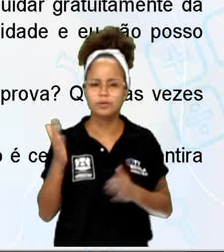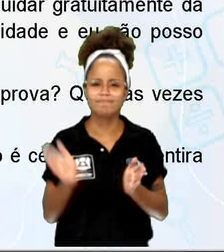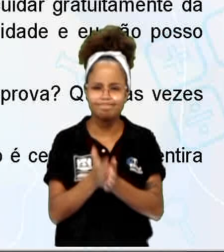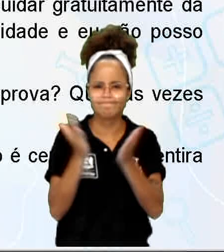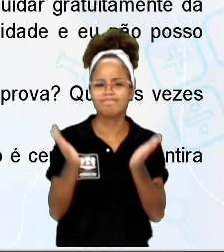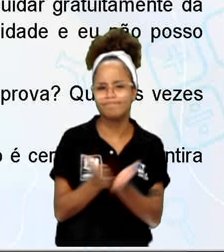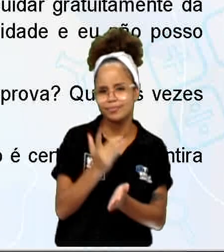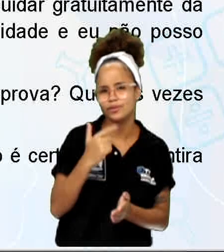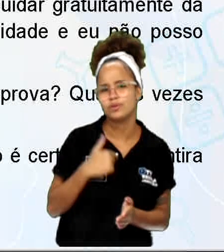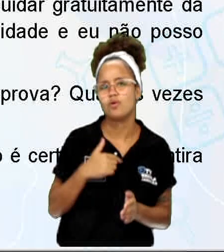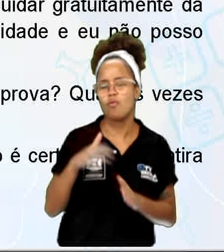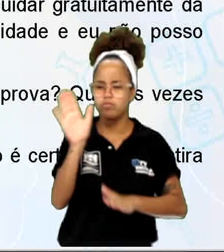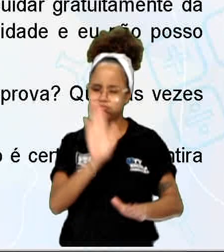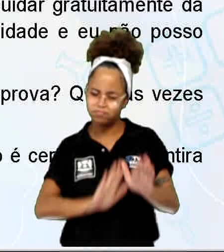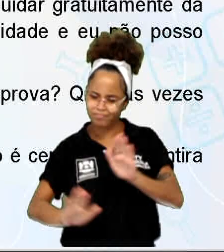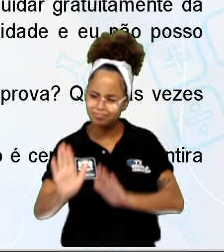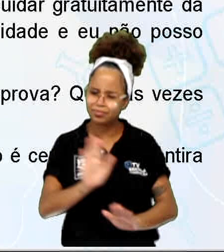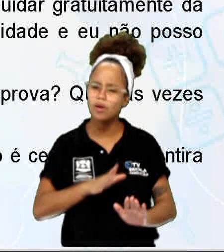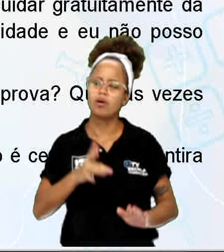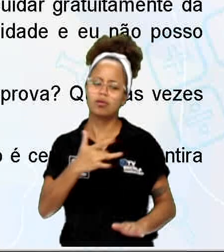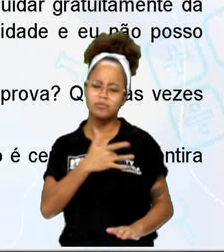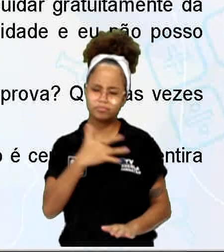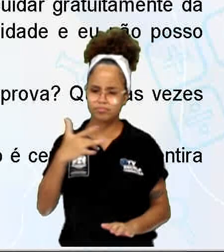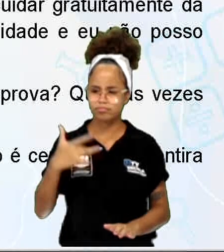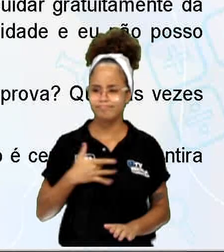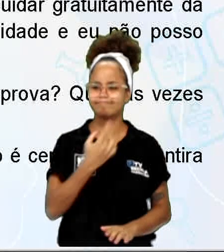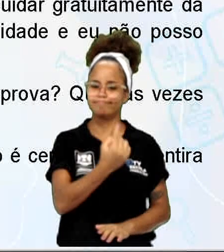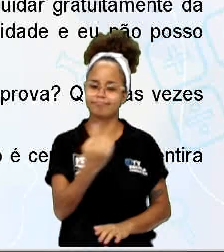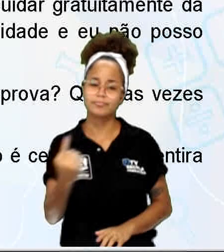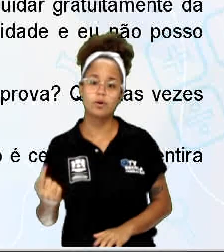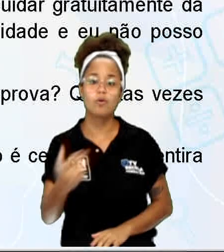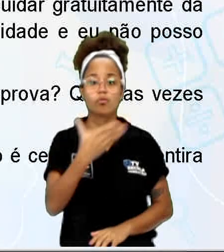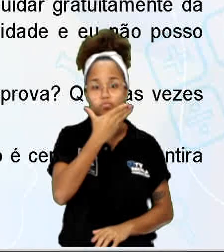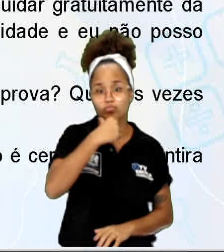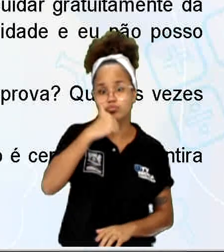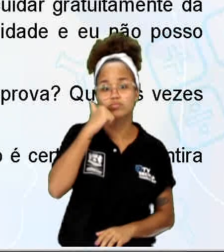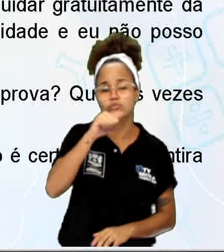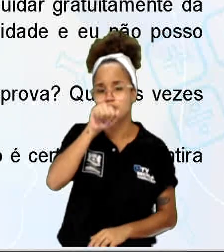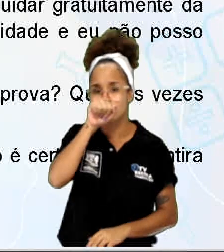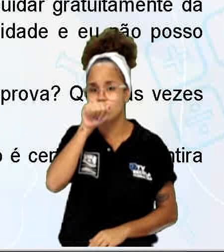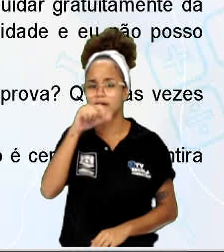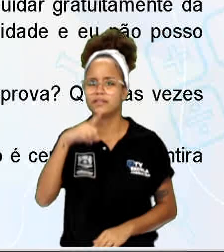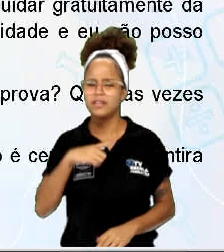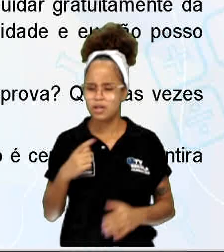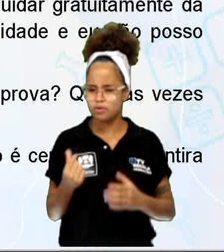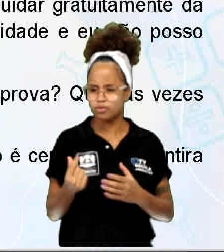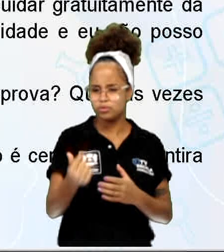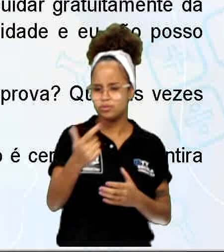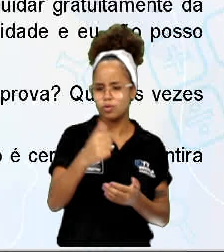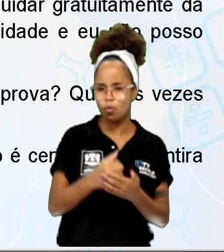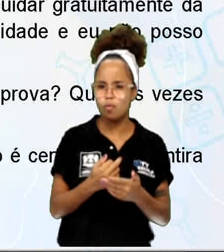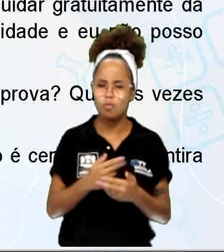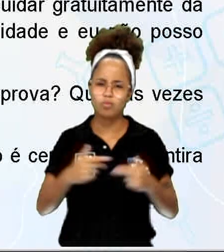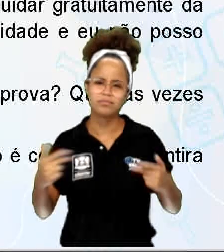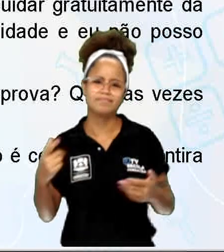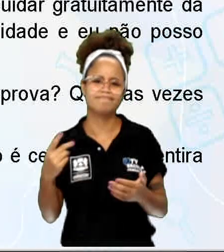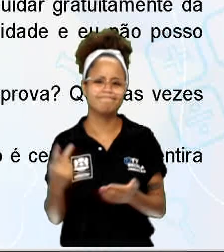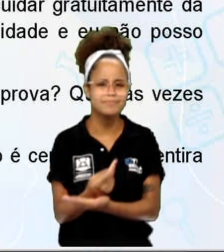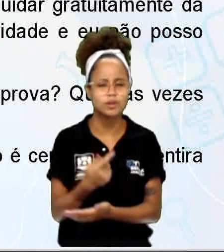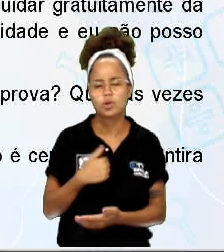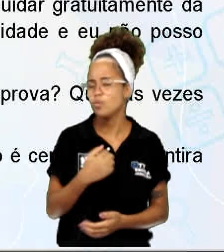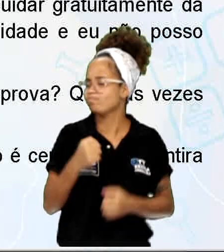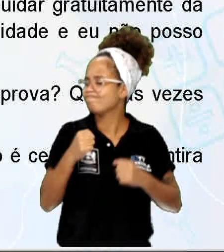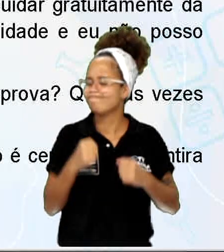cuidar gratuitamente da saúde deles e dos seus pais. Esse dinheiro viaja na bagagem da impunidade e eu não posso